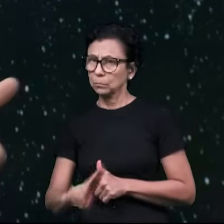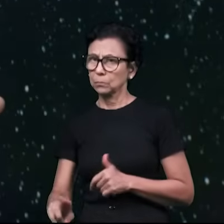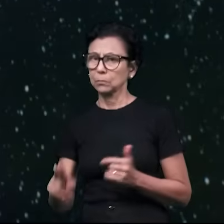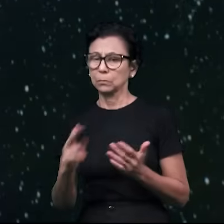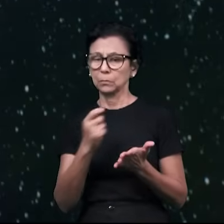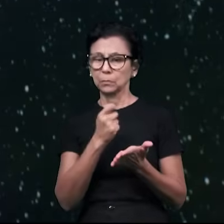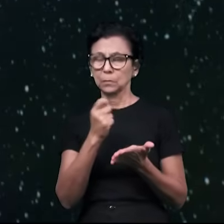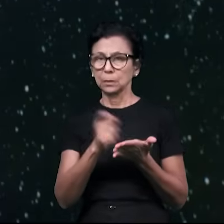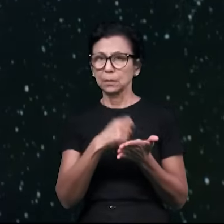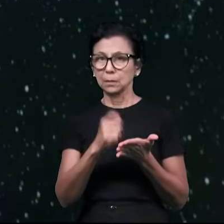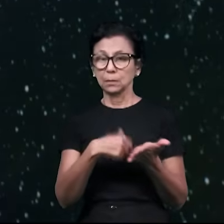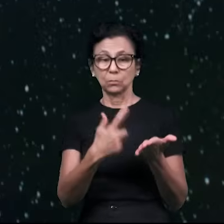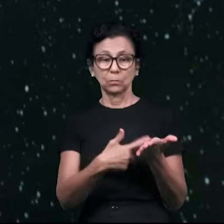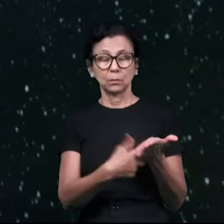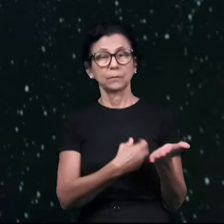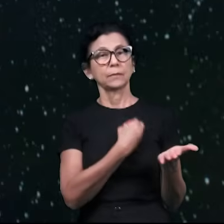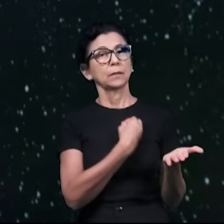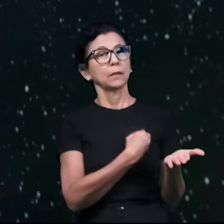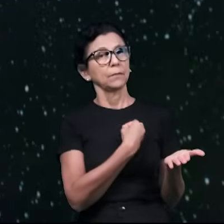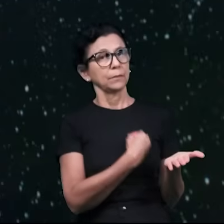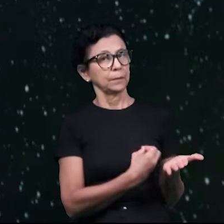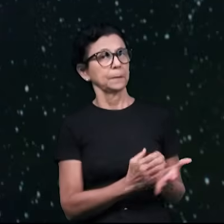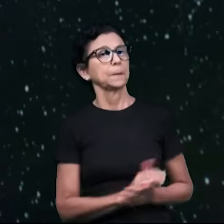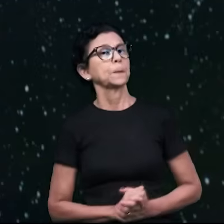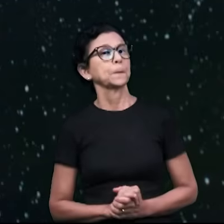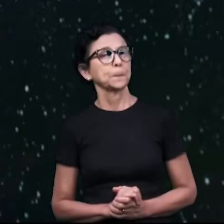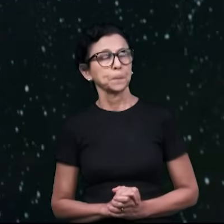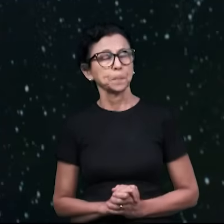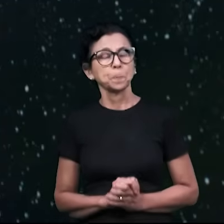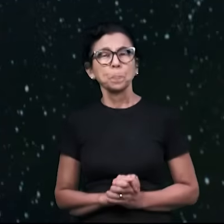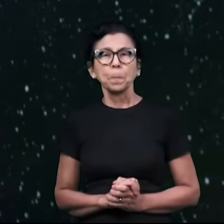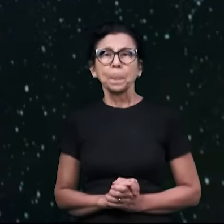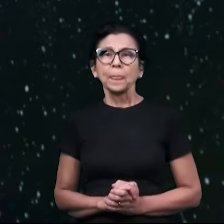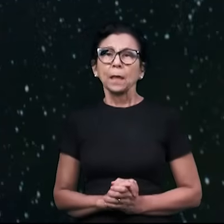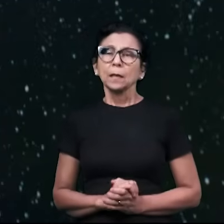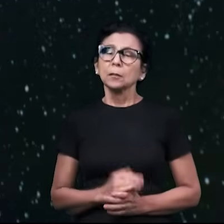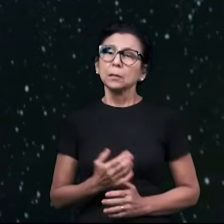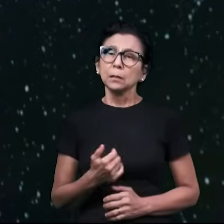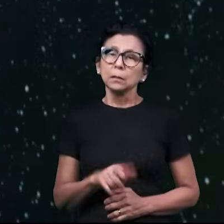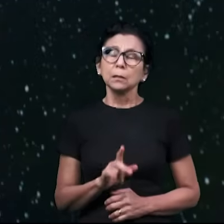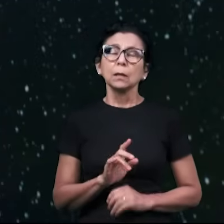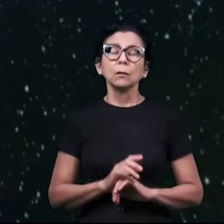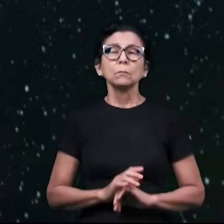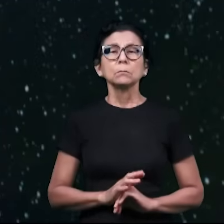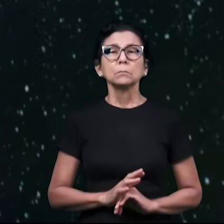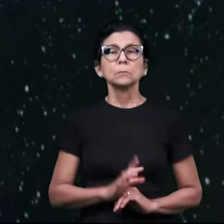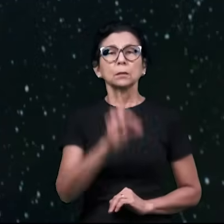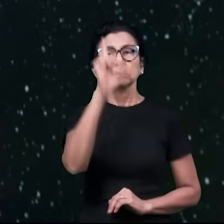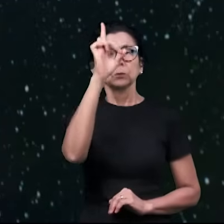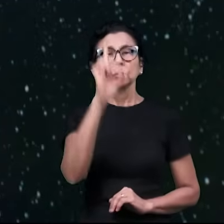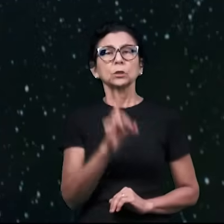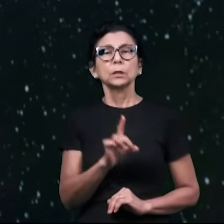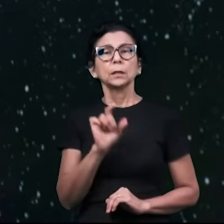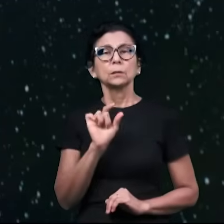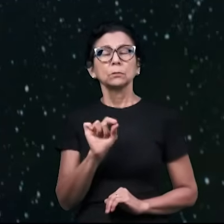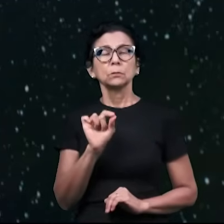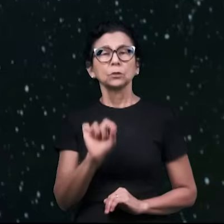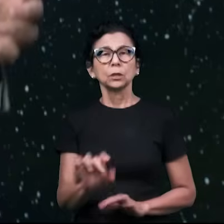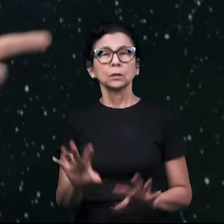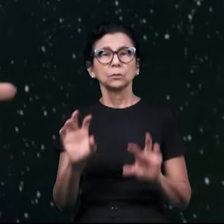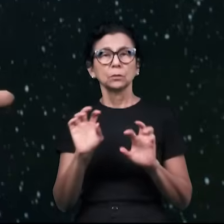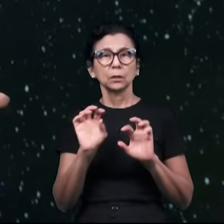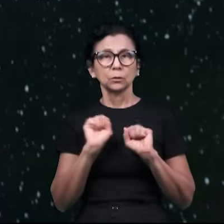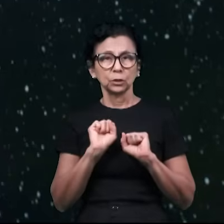manter esse direito através da sua maneira de viver, adquiriram o direito de, além desta vida que